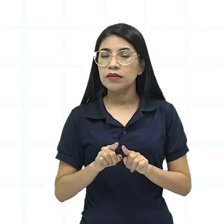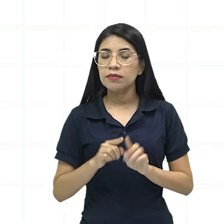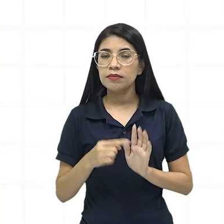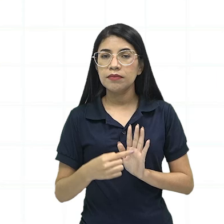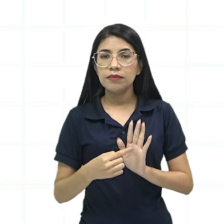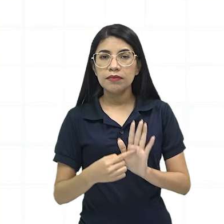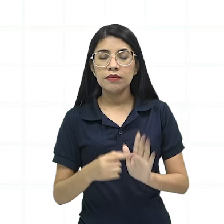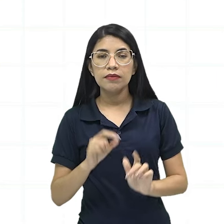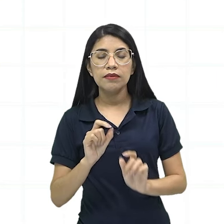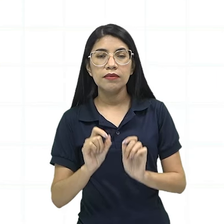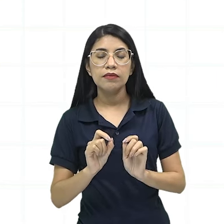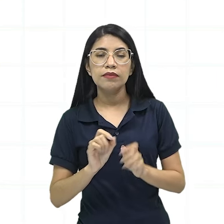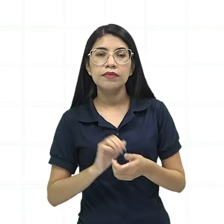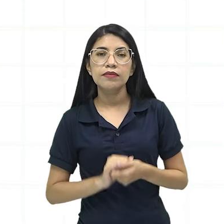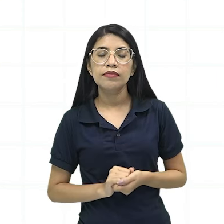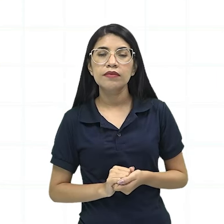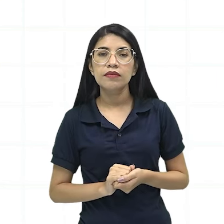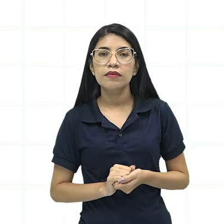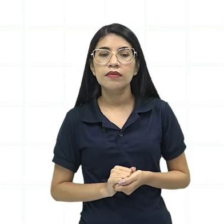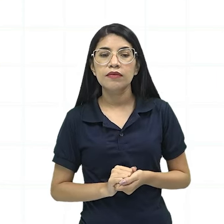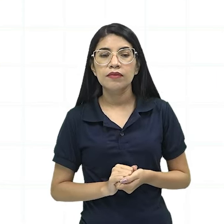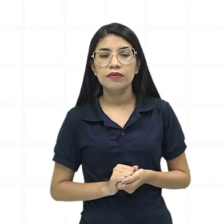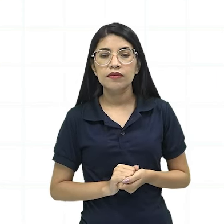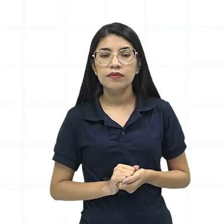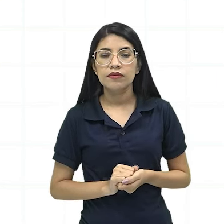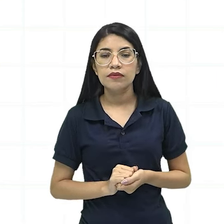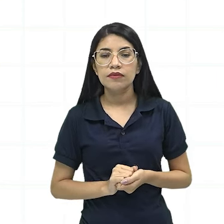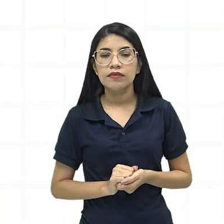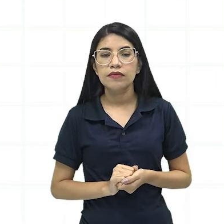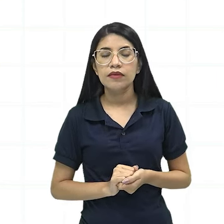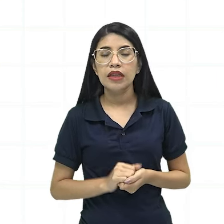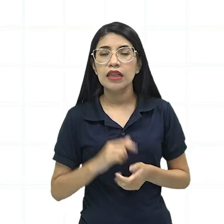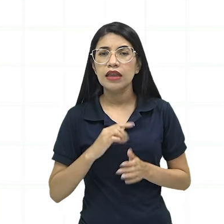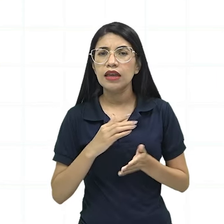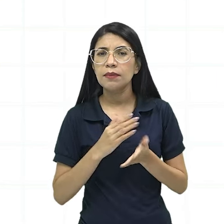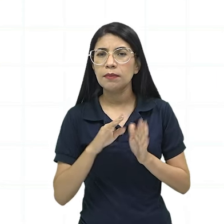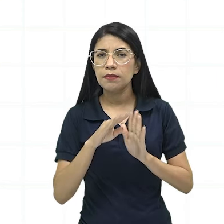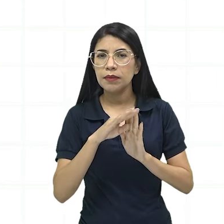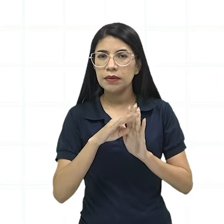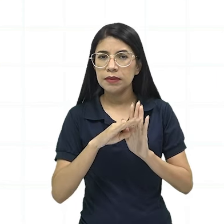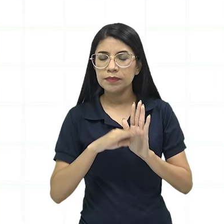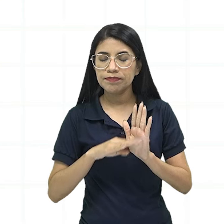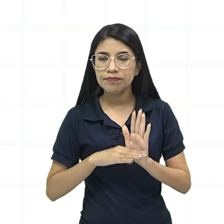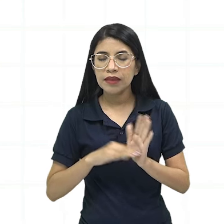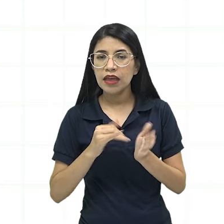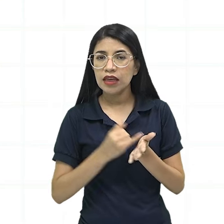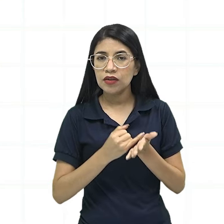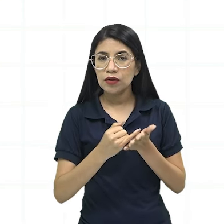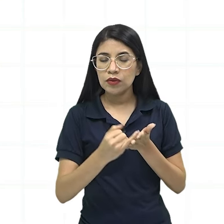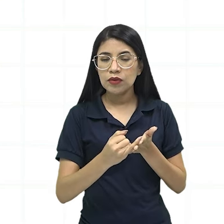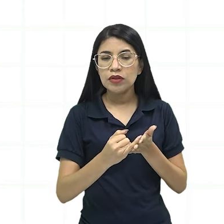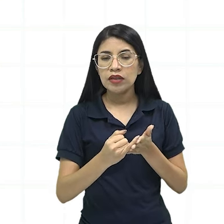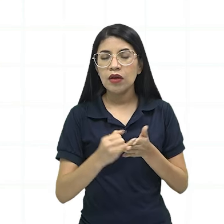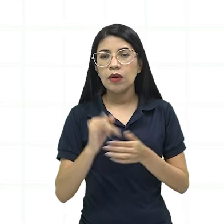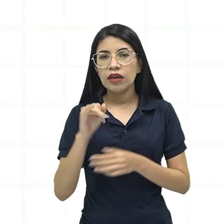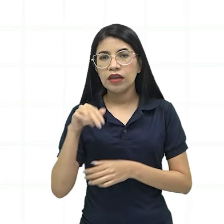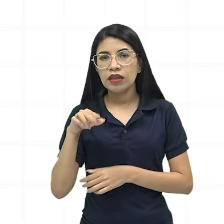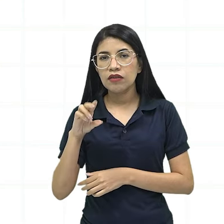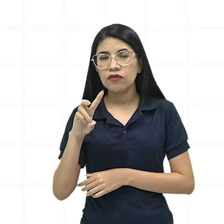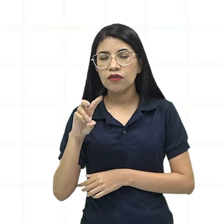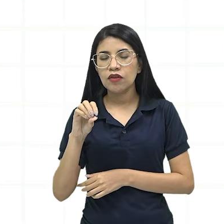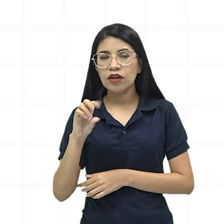você poderá encontrar as seguintes partes, né? Introdução, invocação,